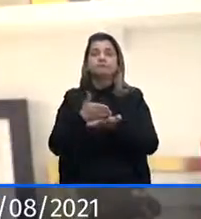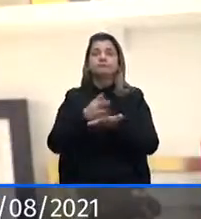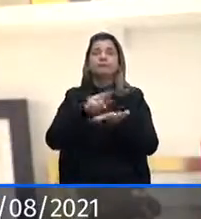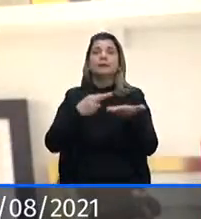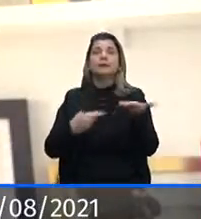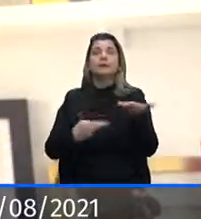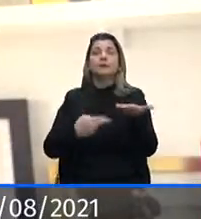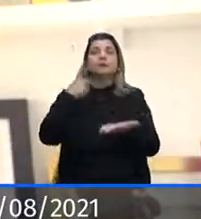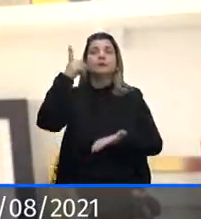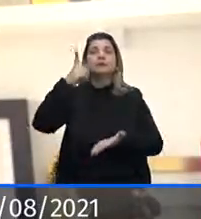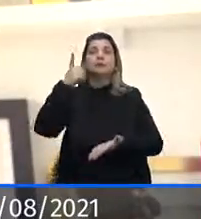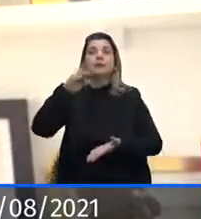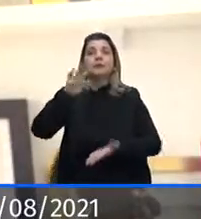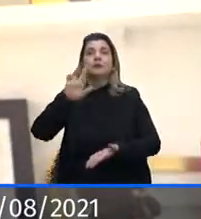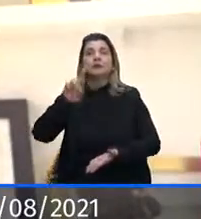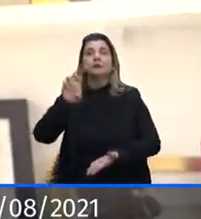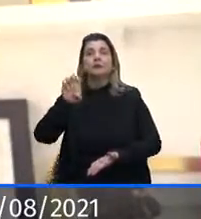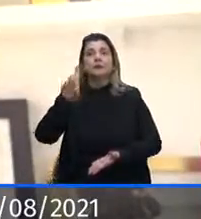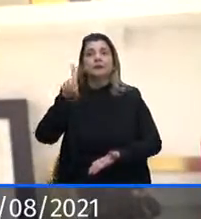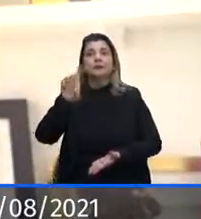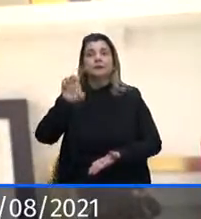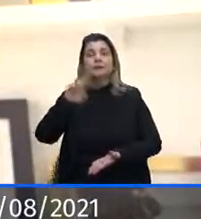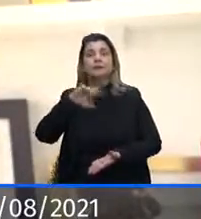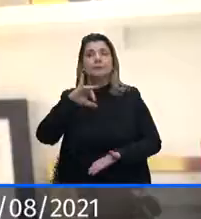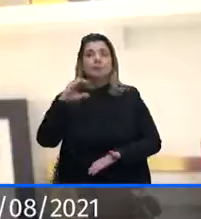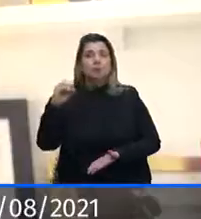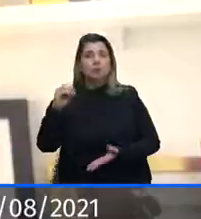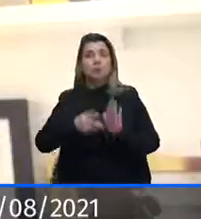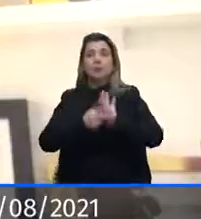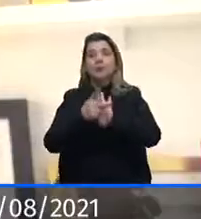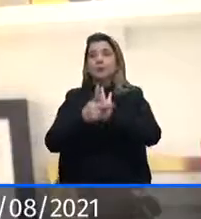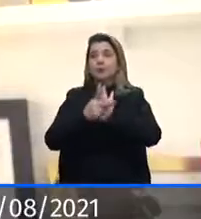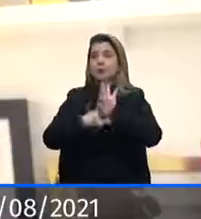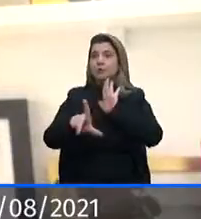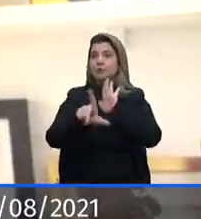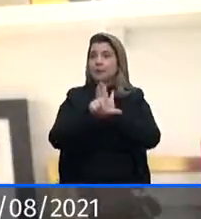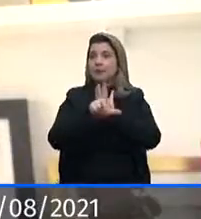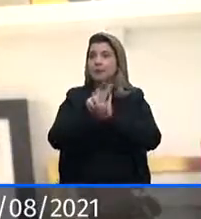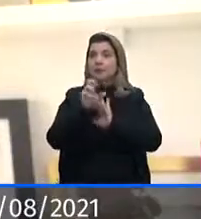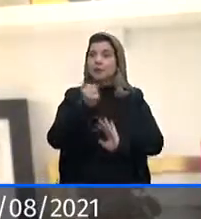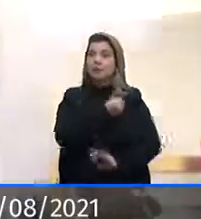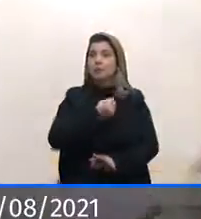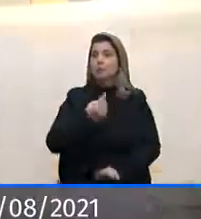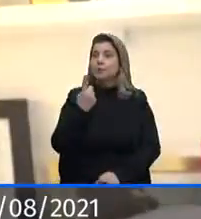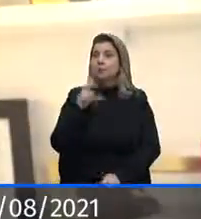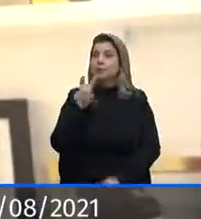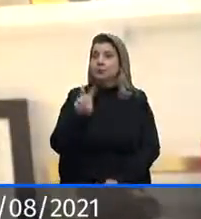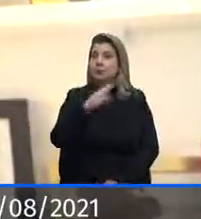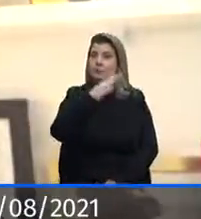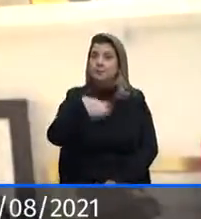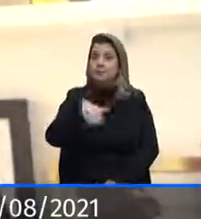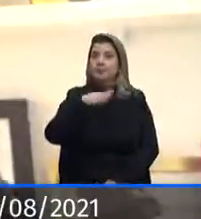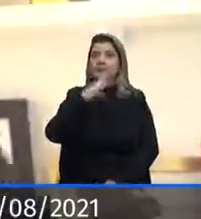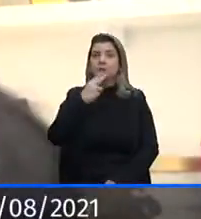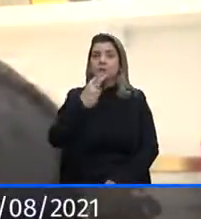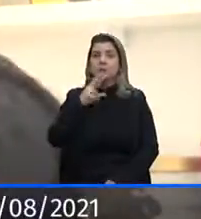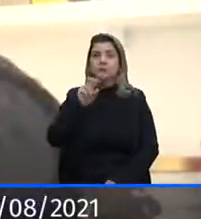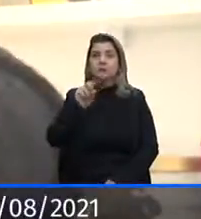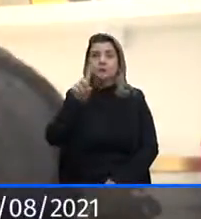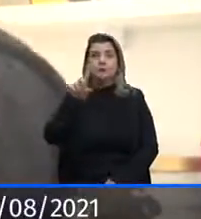Frederico Antunes. Projeto de lei número 15/2017.